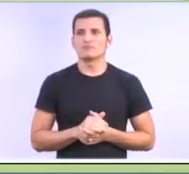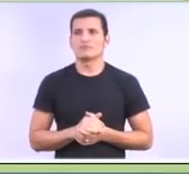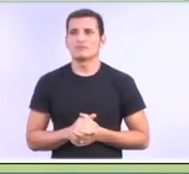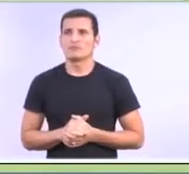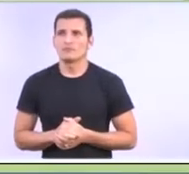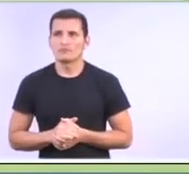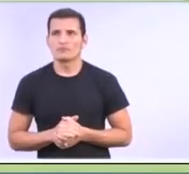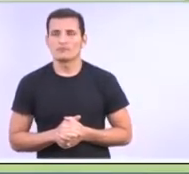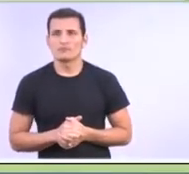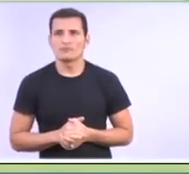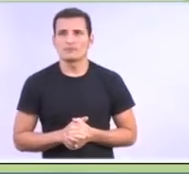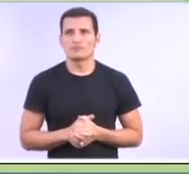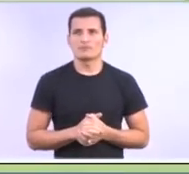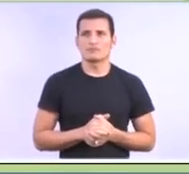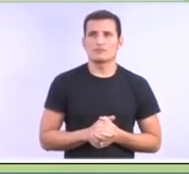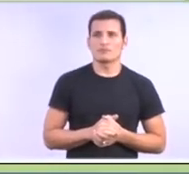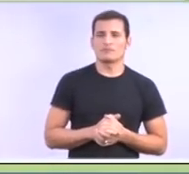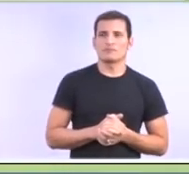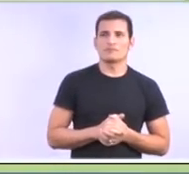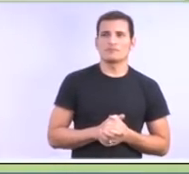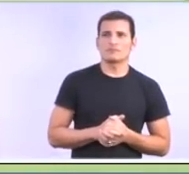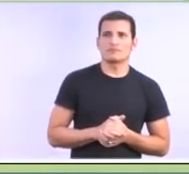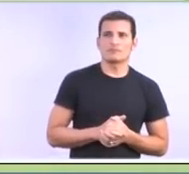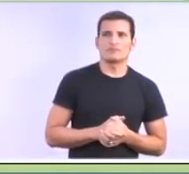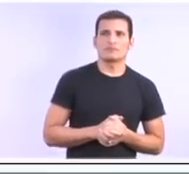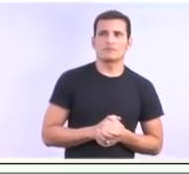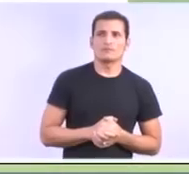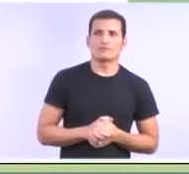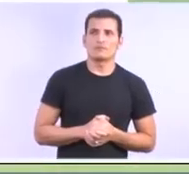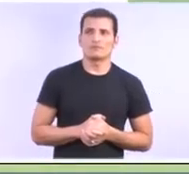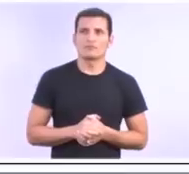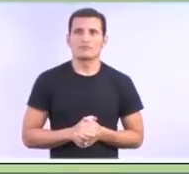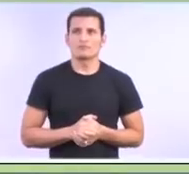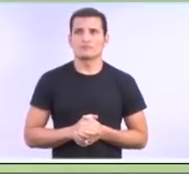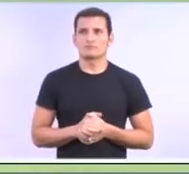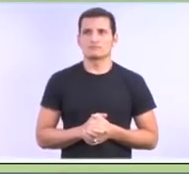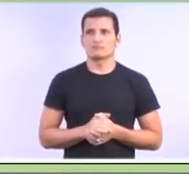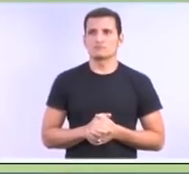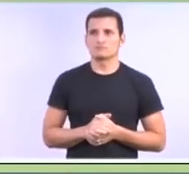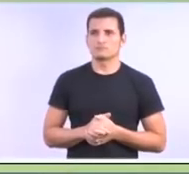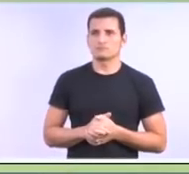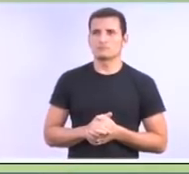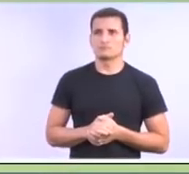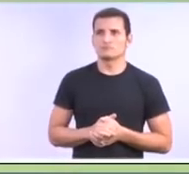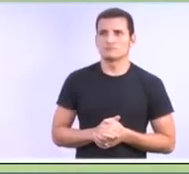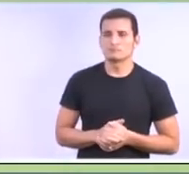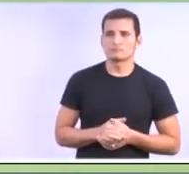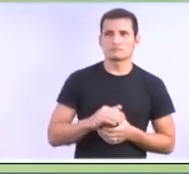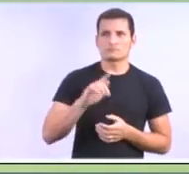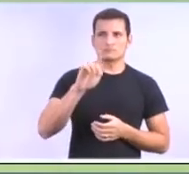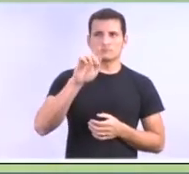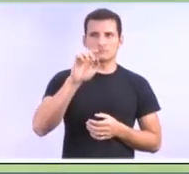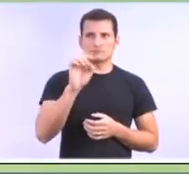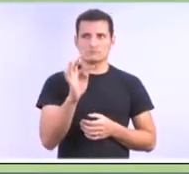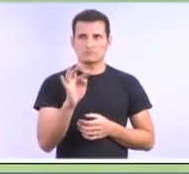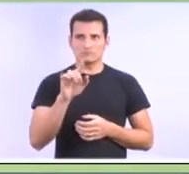atributo CPF. Então perceba que o get, gente, é sempre a mesma sintaxe, tá? A gente